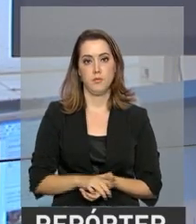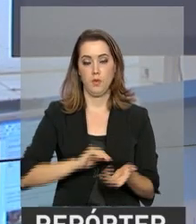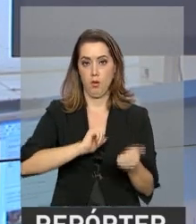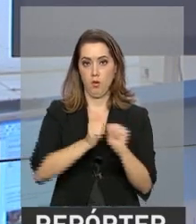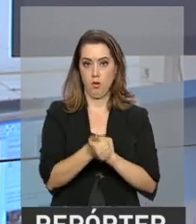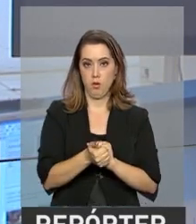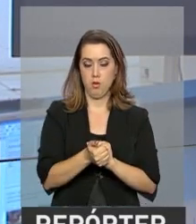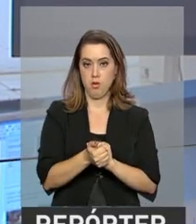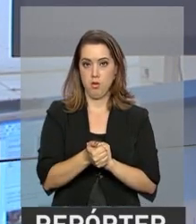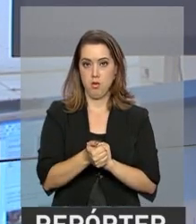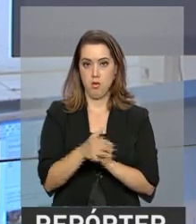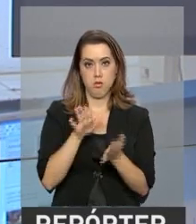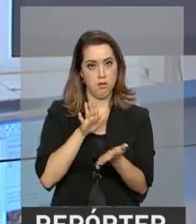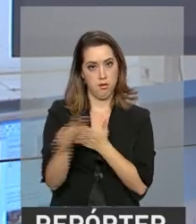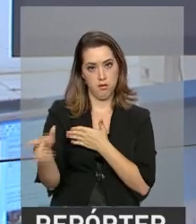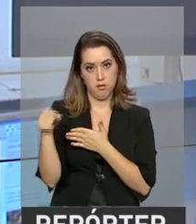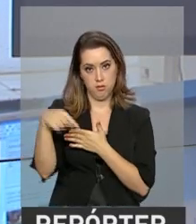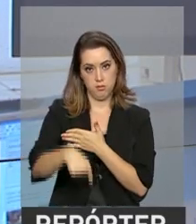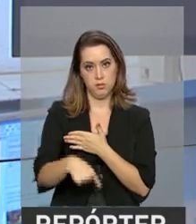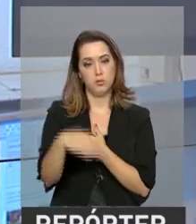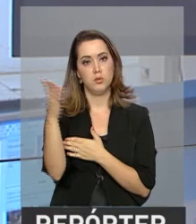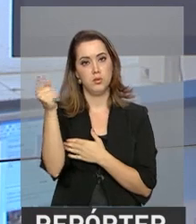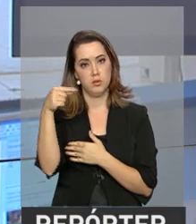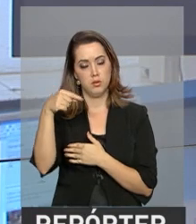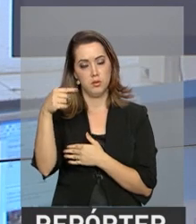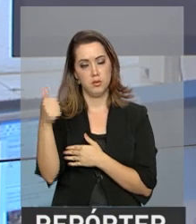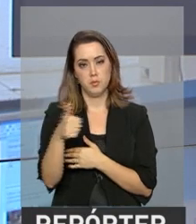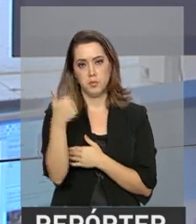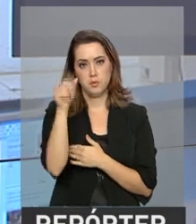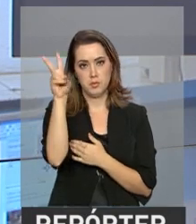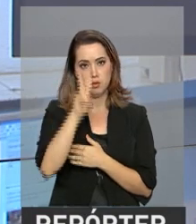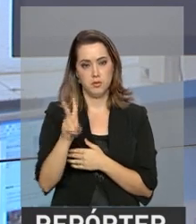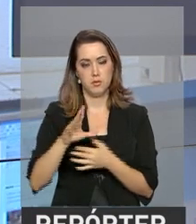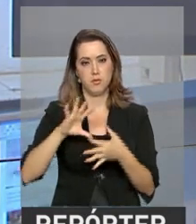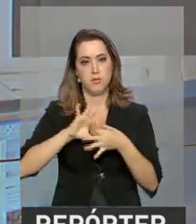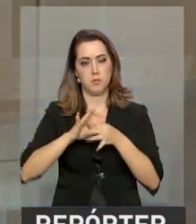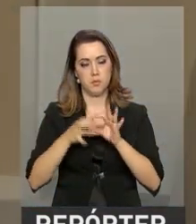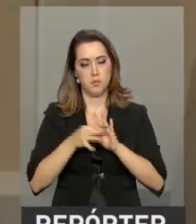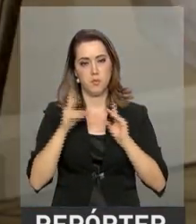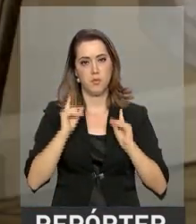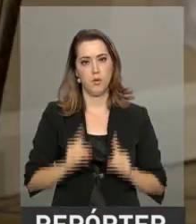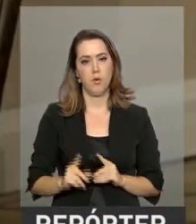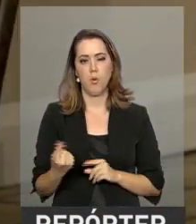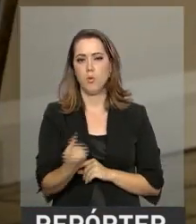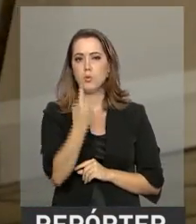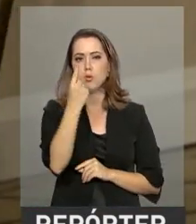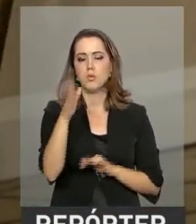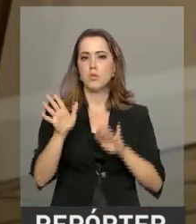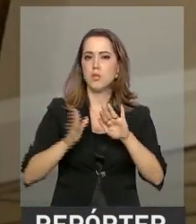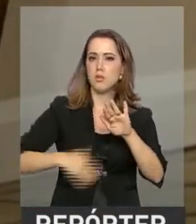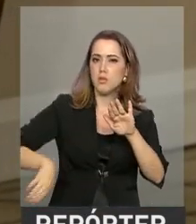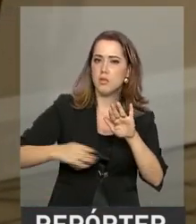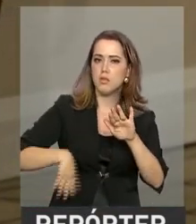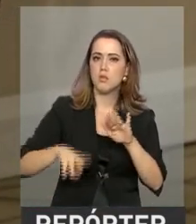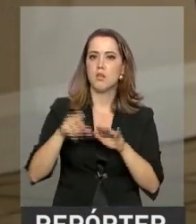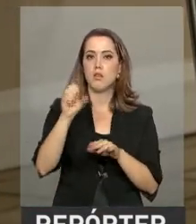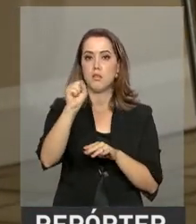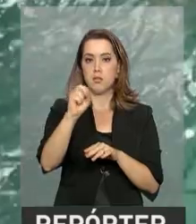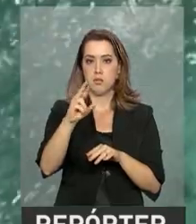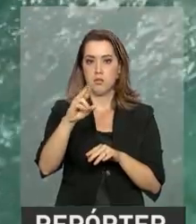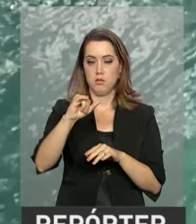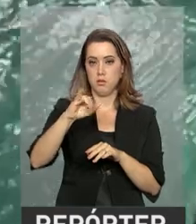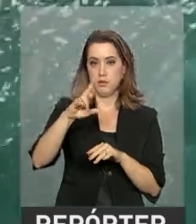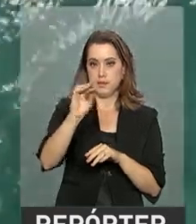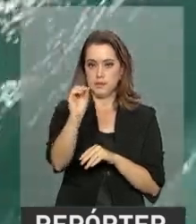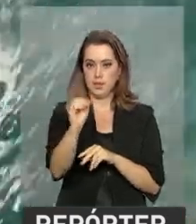atletas refugiados vão participar pela primeira vez dos Jogos Paralímpicos. Um deles é o nadador sírio Ibrahim Al-Hussein, que tem